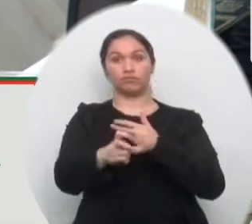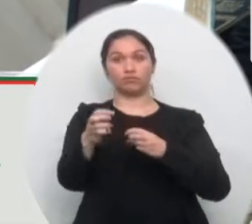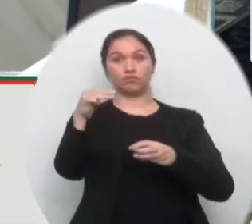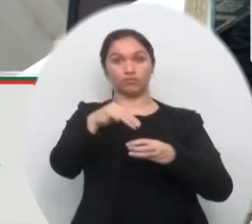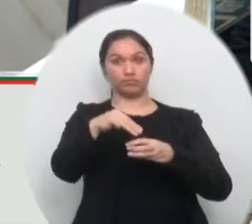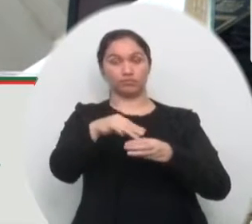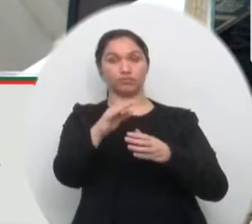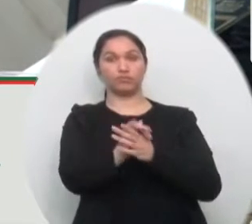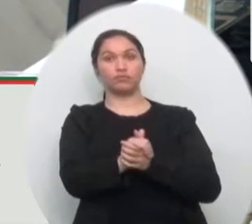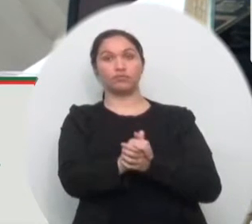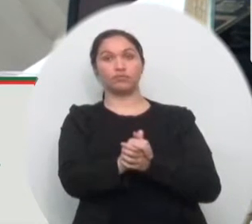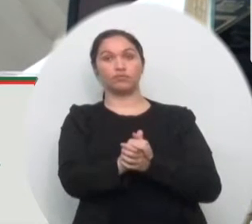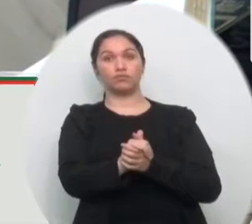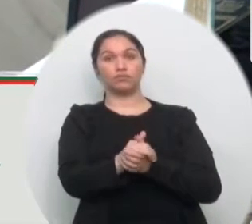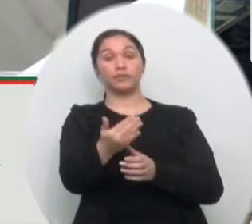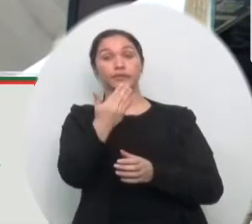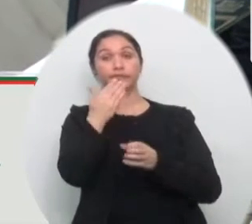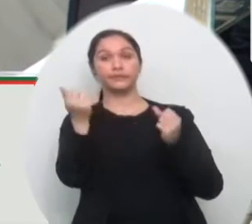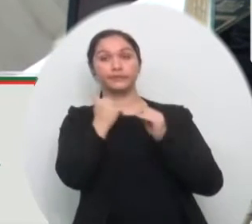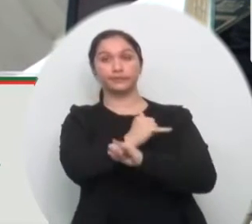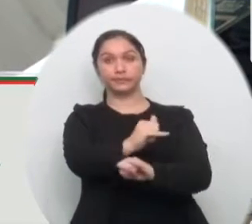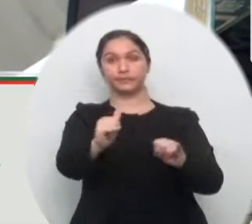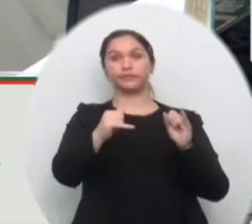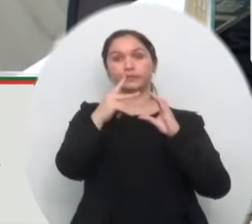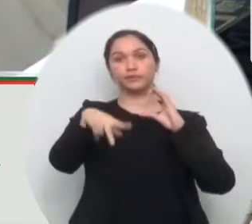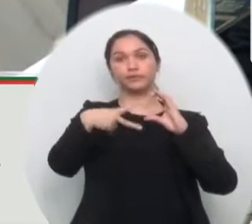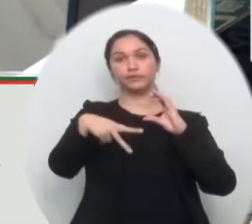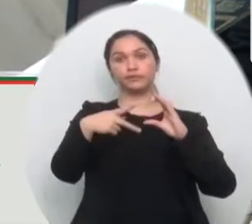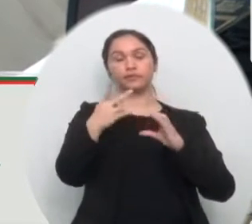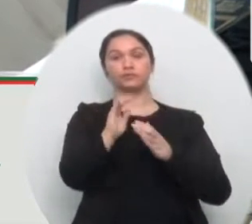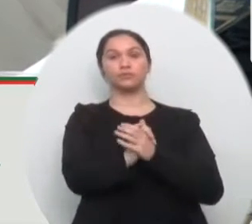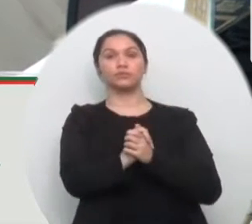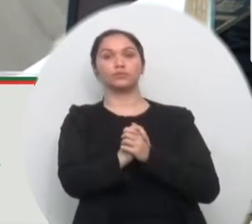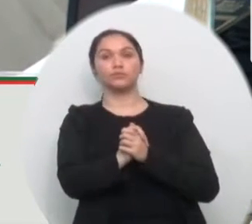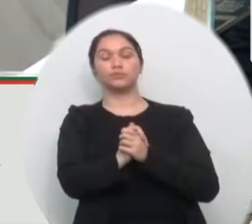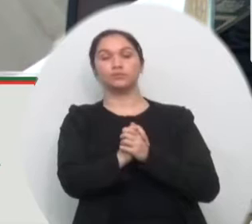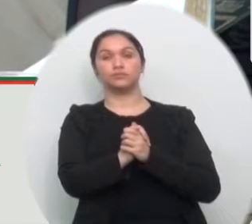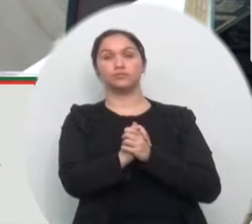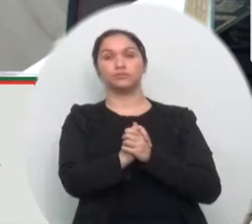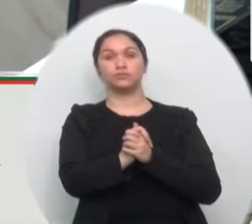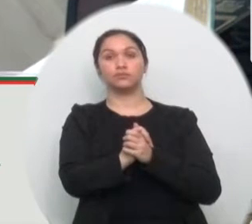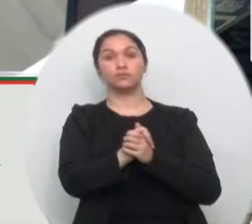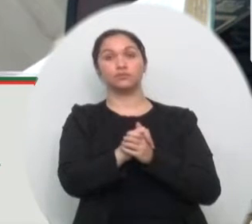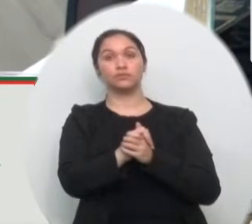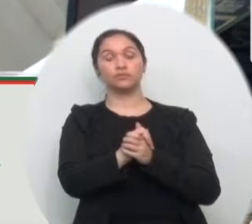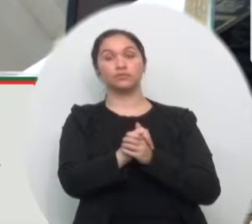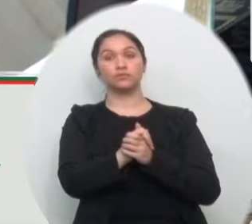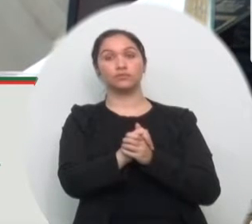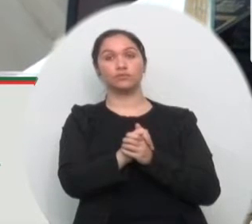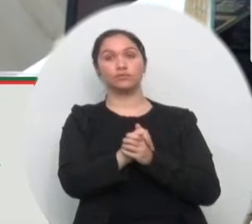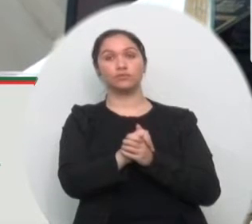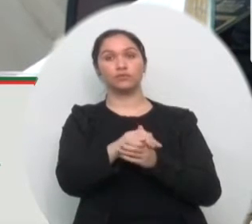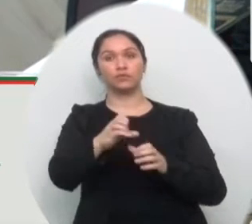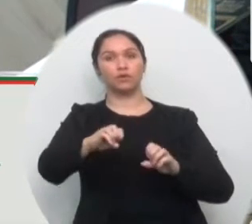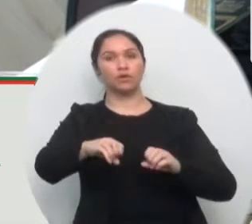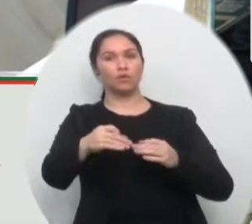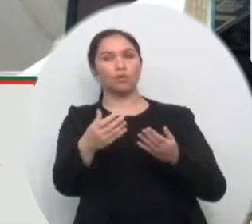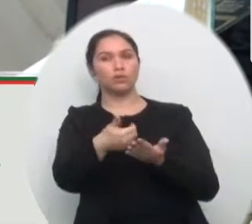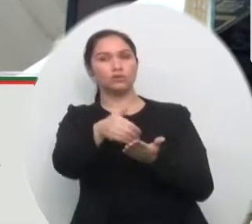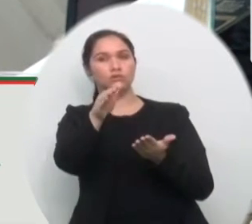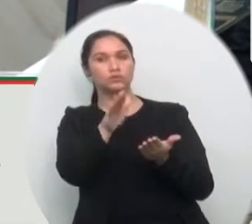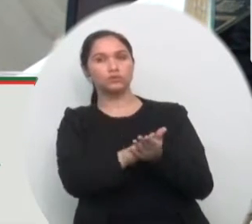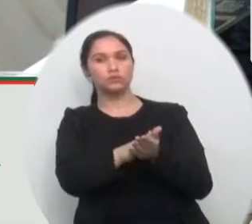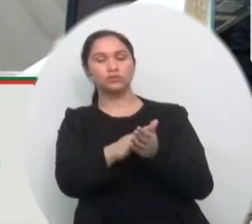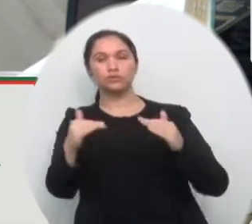Executivo Municipal, solicitando que seja informada essa Casa Legislativa o seguinte: quantas multas e trânsito